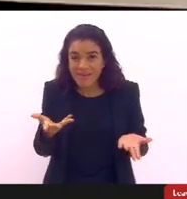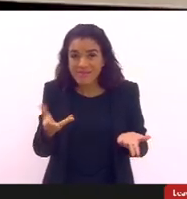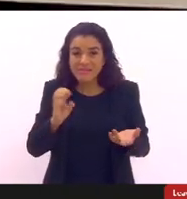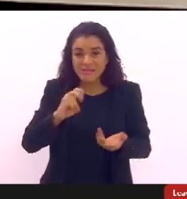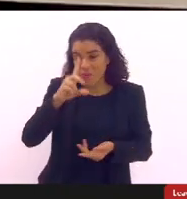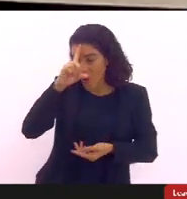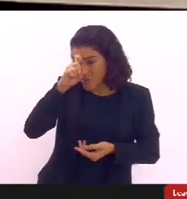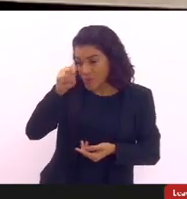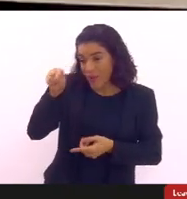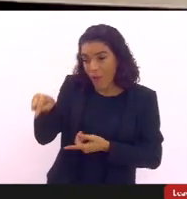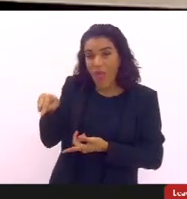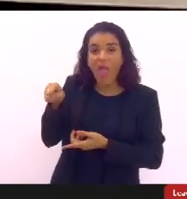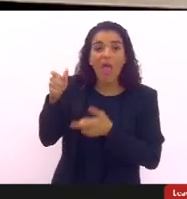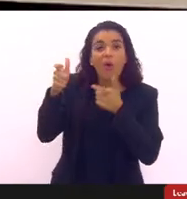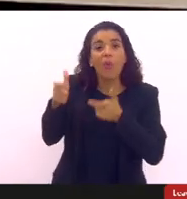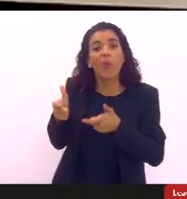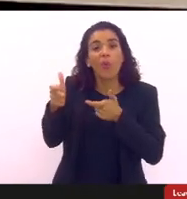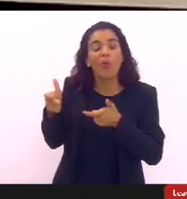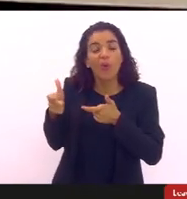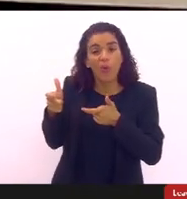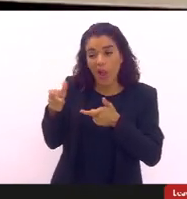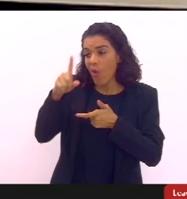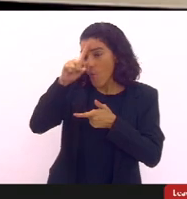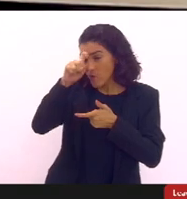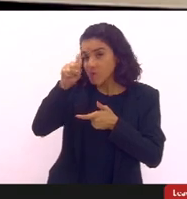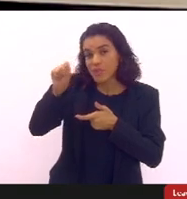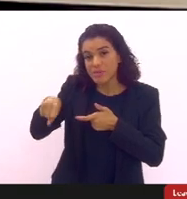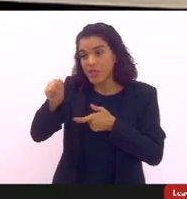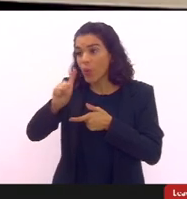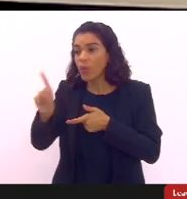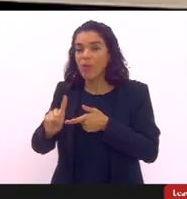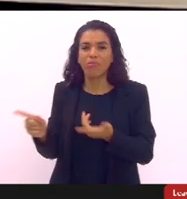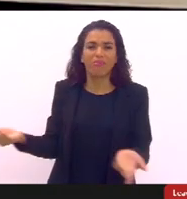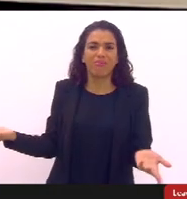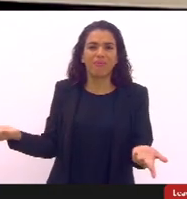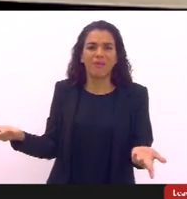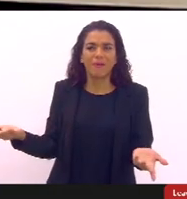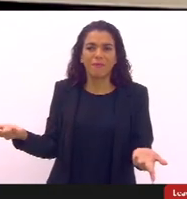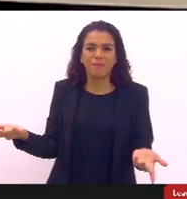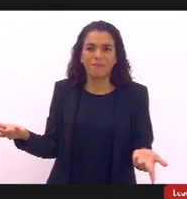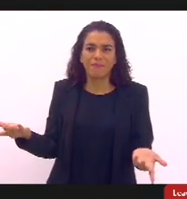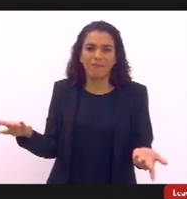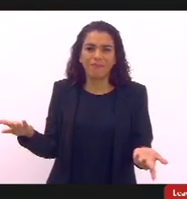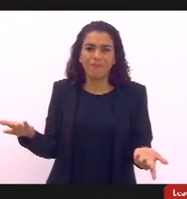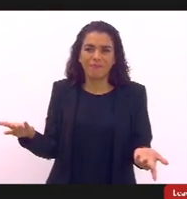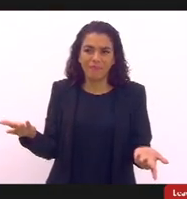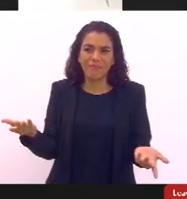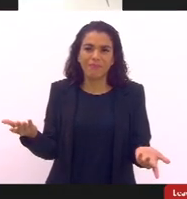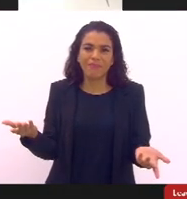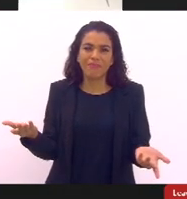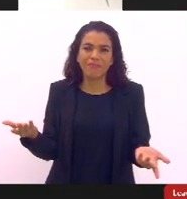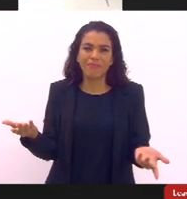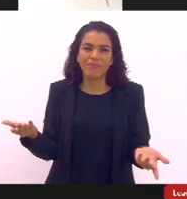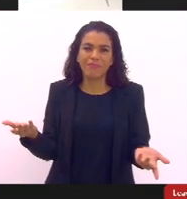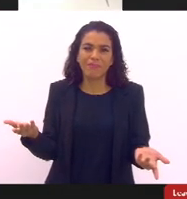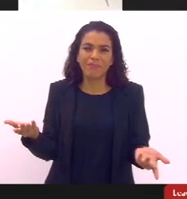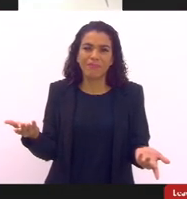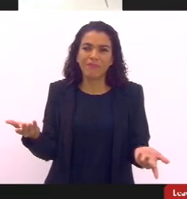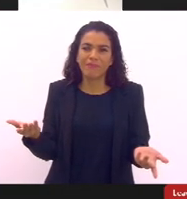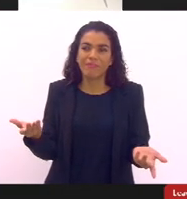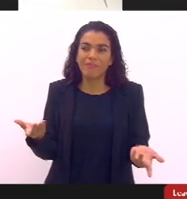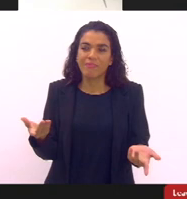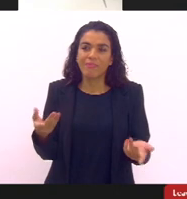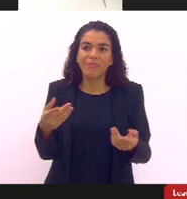Hospital Sanatório Penal é um hospital ou não, em que pese o Estado do Rio de Janeiro já tenha sido condenado